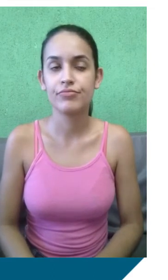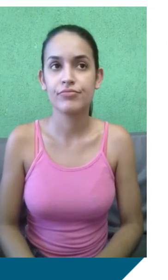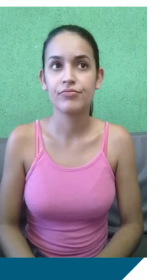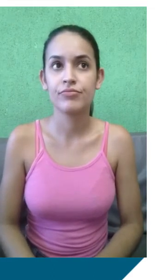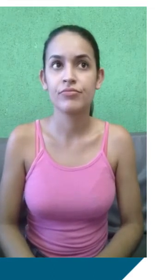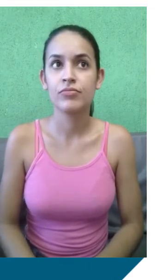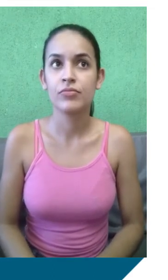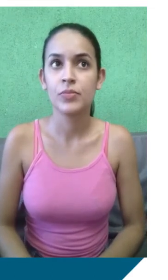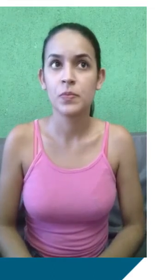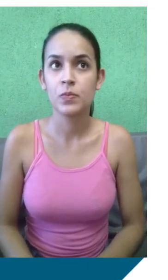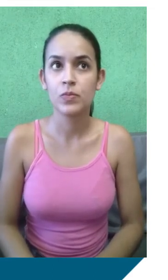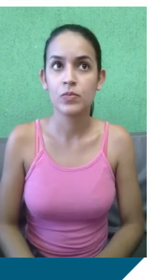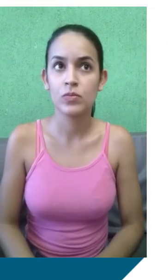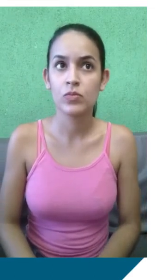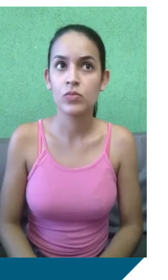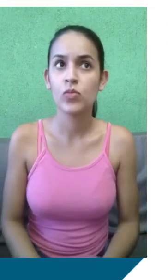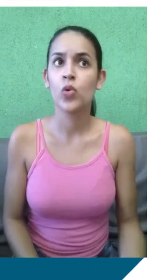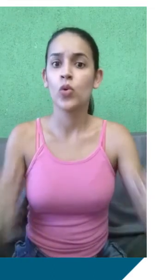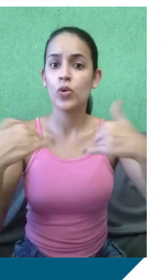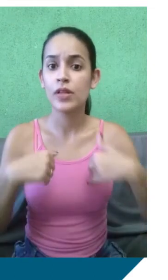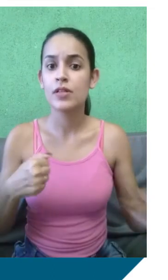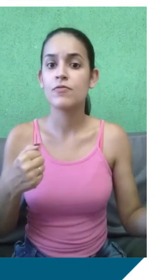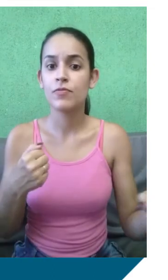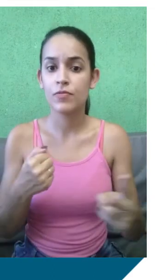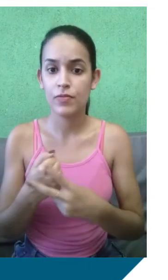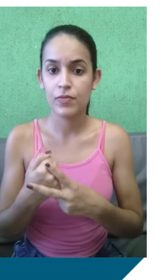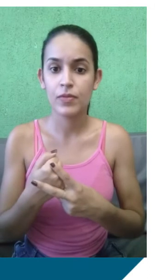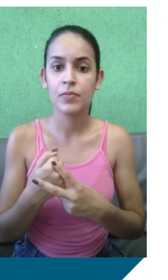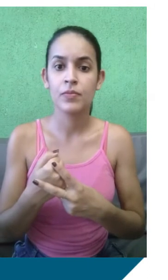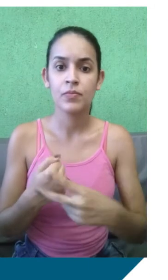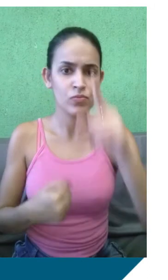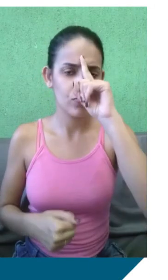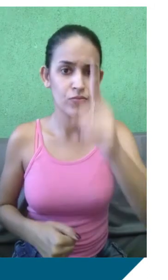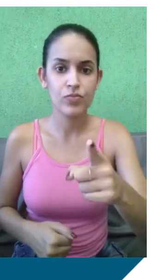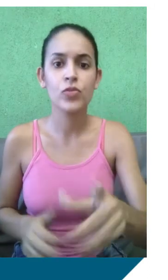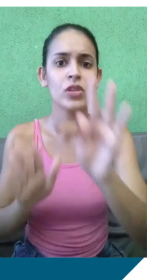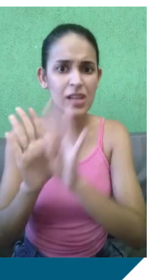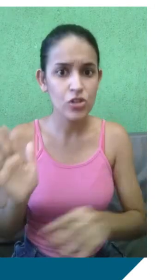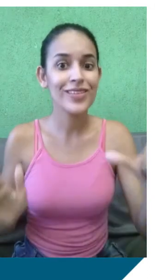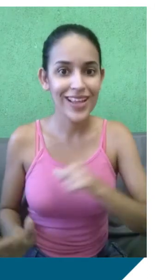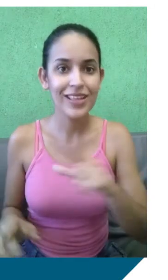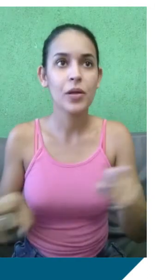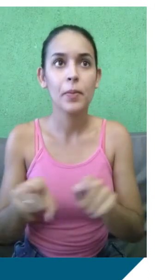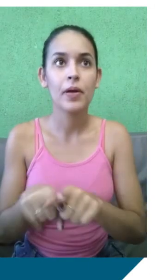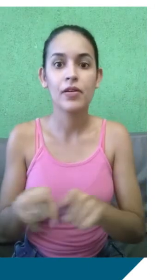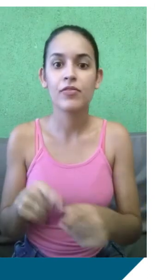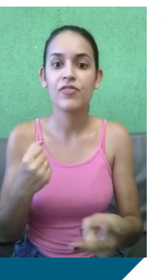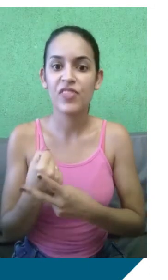tipo textual é o uso de verbos no imperativo, recurso explorado no texto em questão. A gente